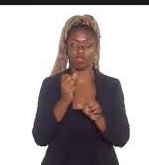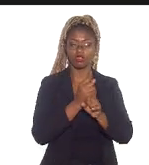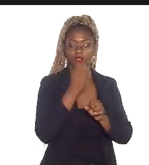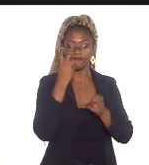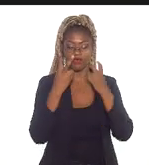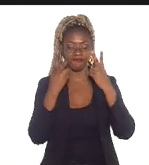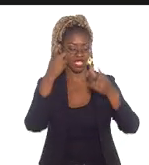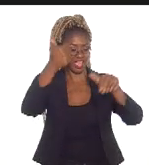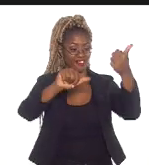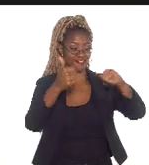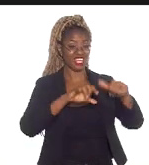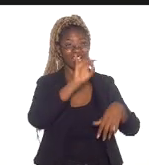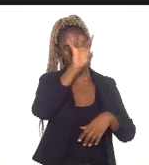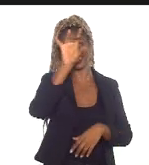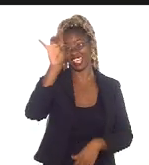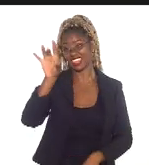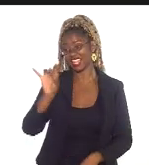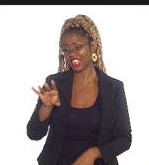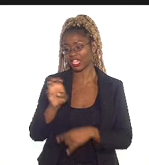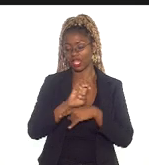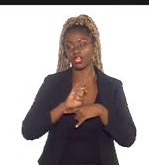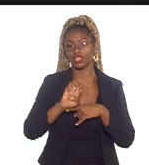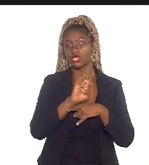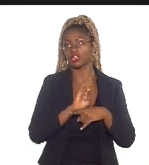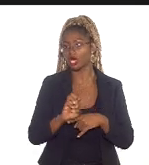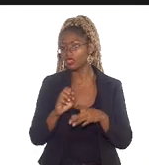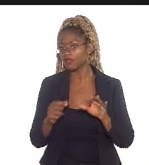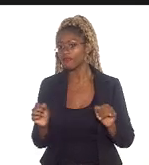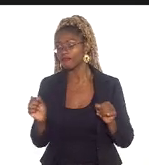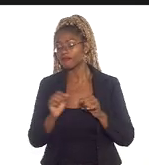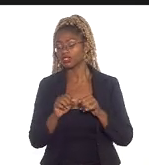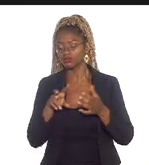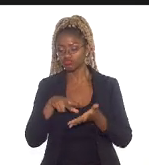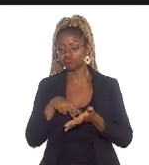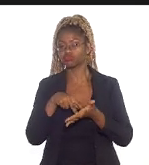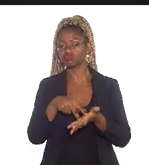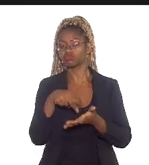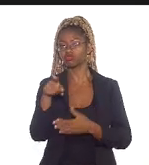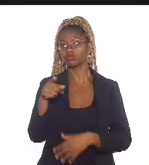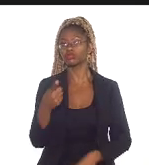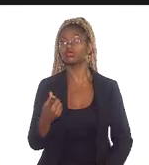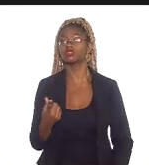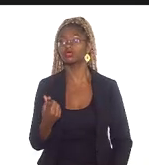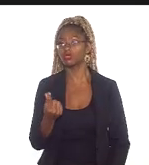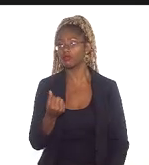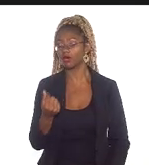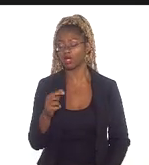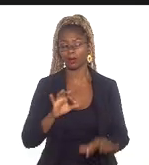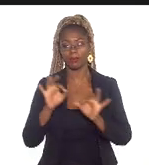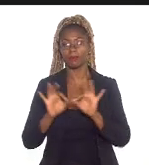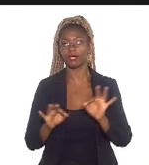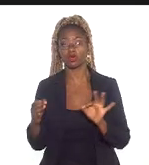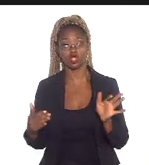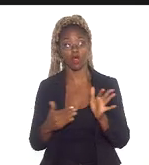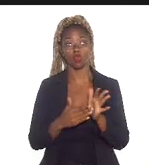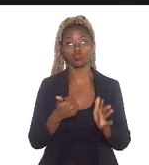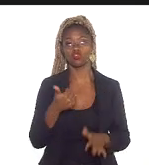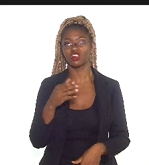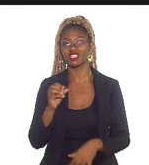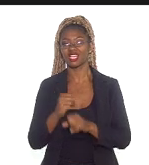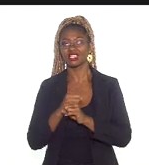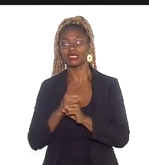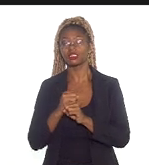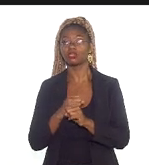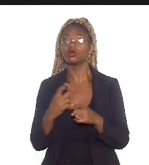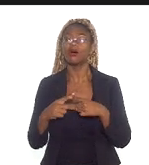estado por estado e fazer esse valor consolidado que nós preparamos da última década. Por